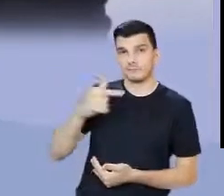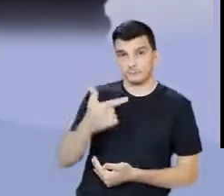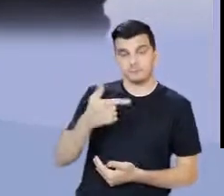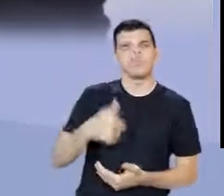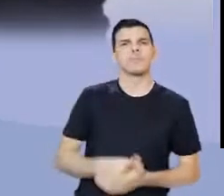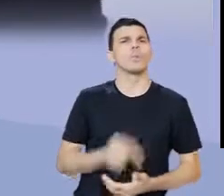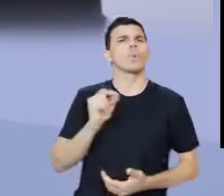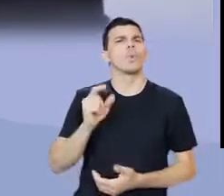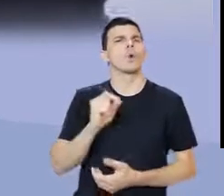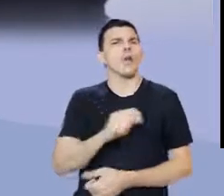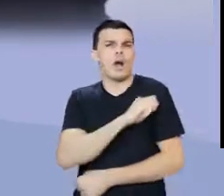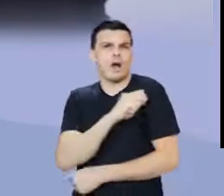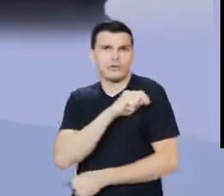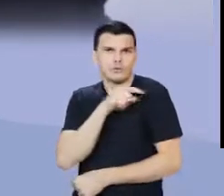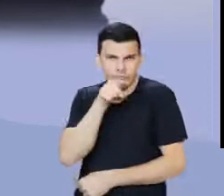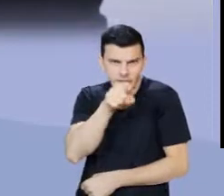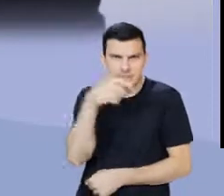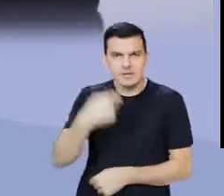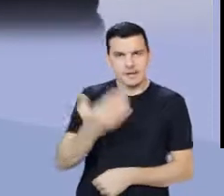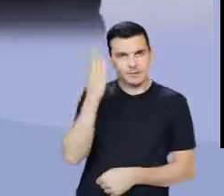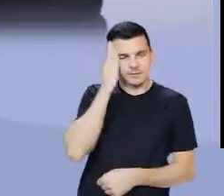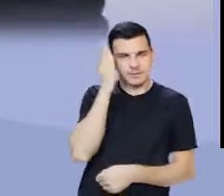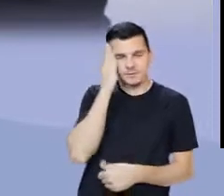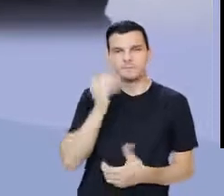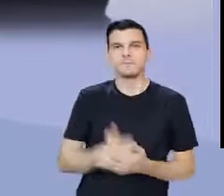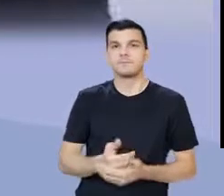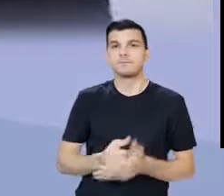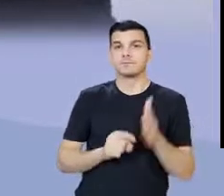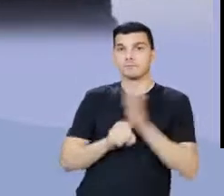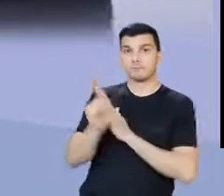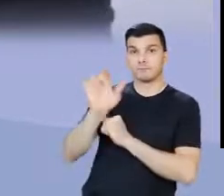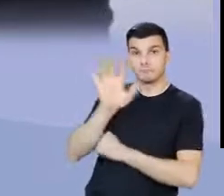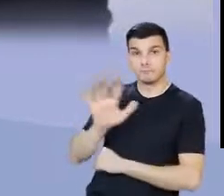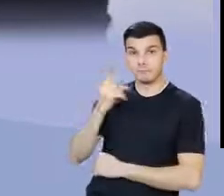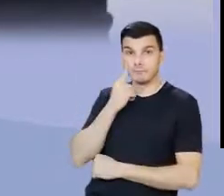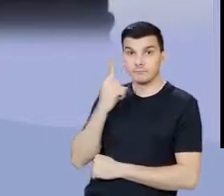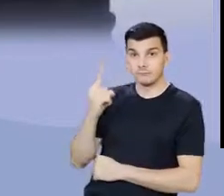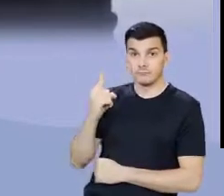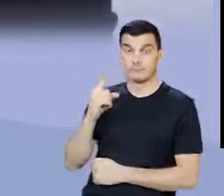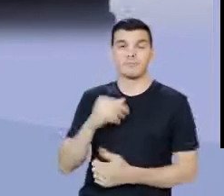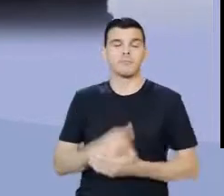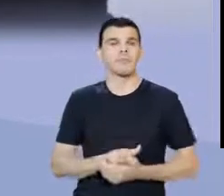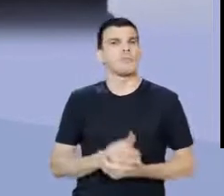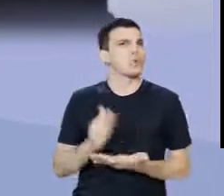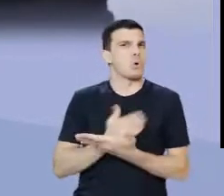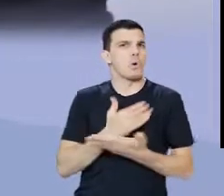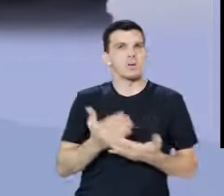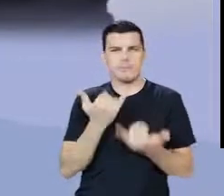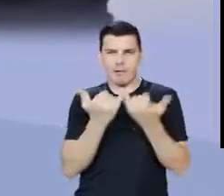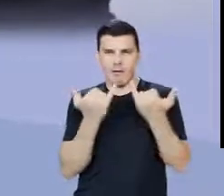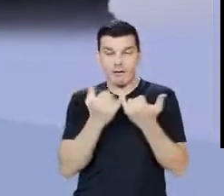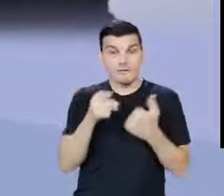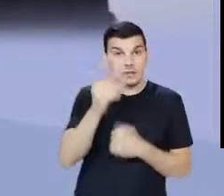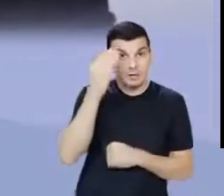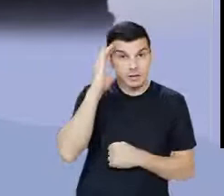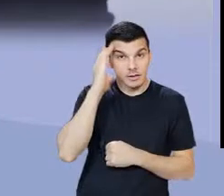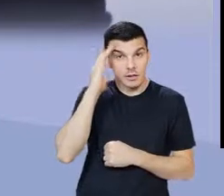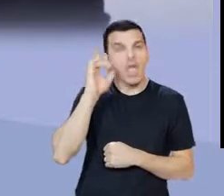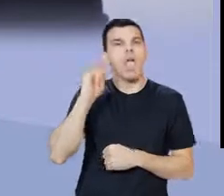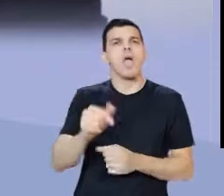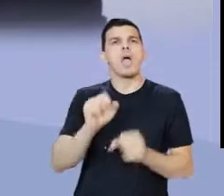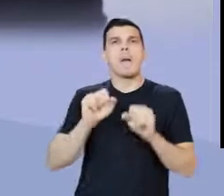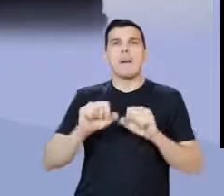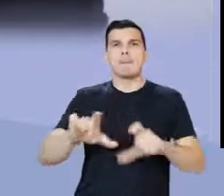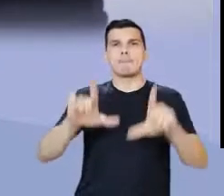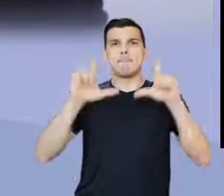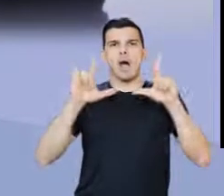em 92. Então, o que o meu aluno tem que saber para o Enem? Caiu essa imagem novamente, ou algo parecido, eu quero que você entenda